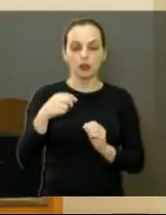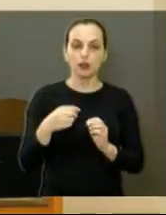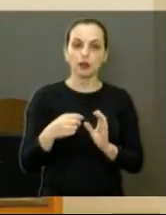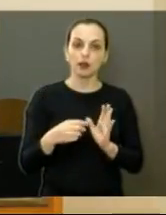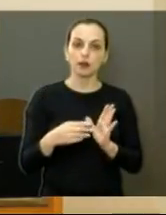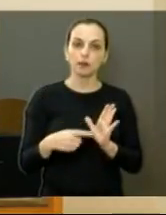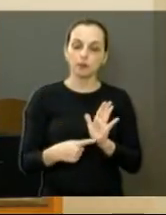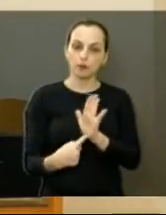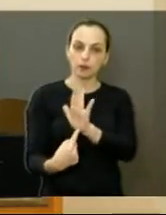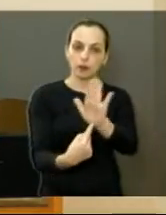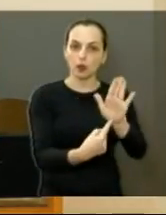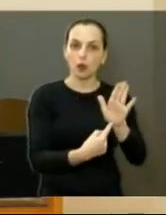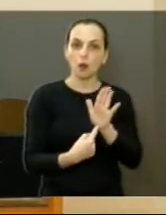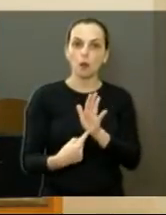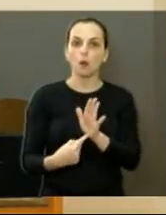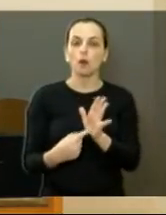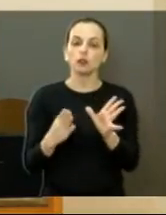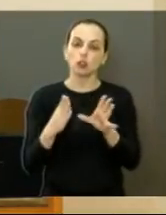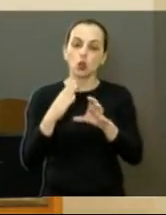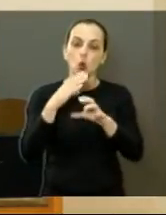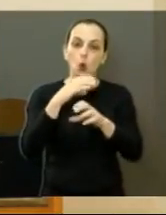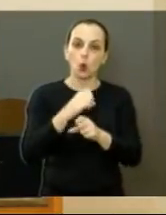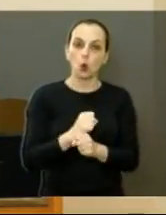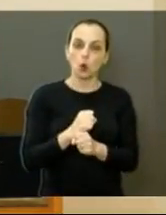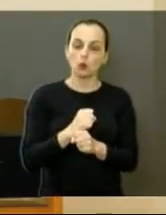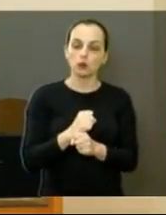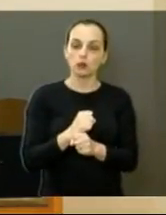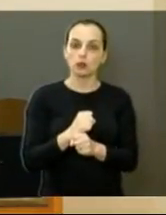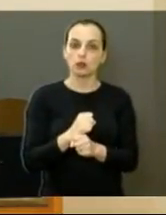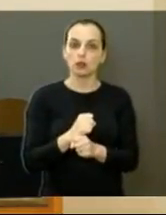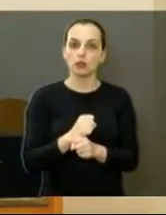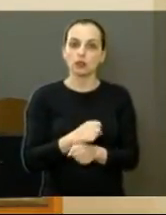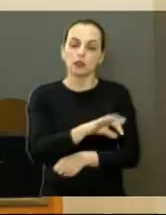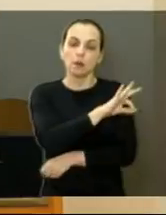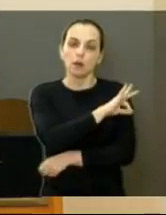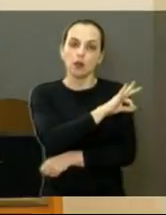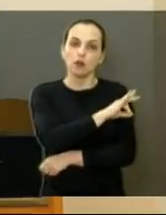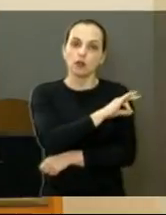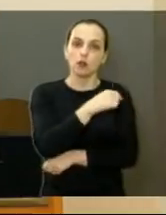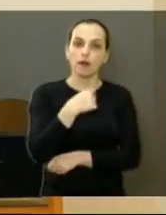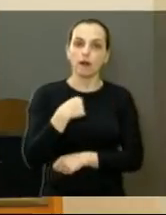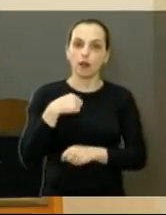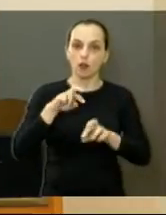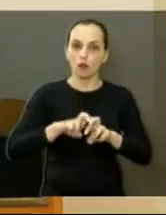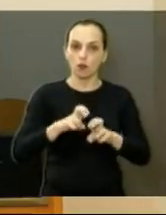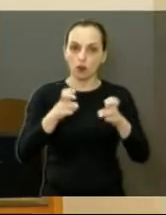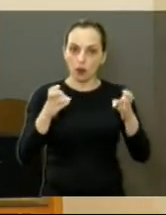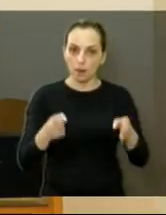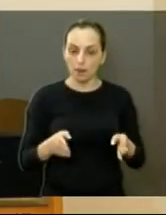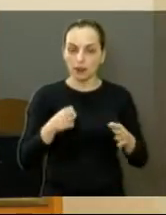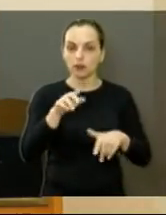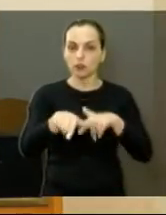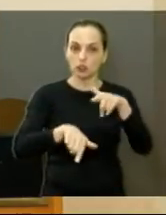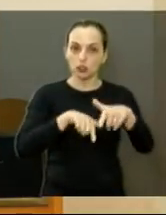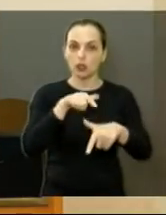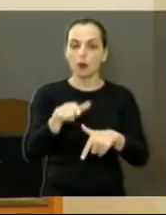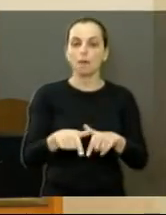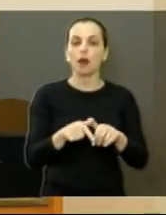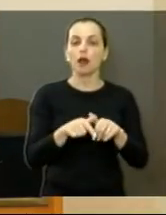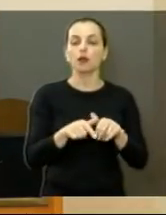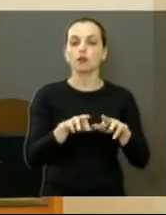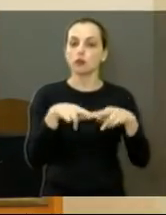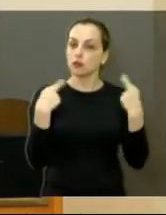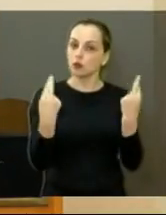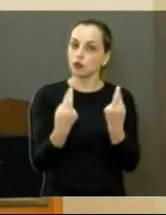do Executivo, do Legislativo, inclusive compus a mesa diretora de trabalhos, para que